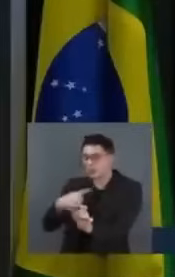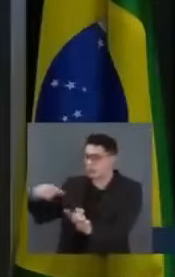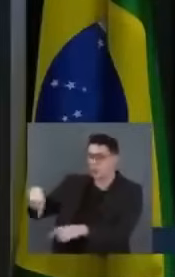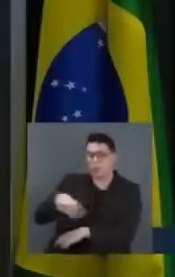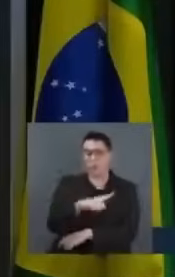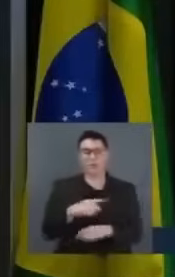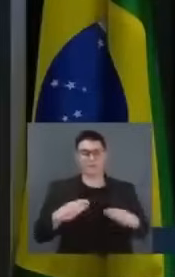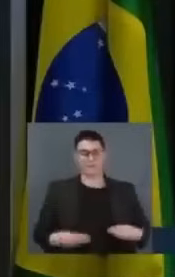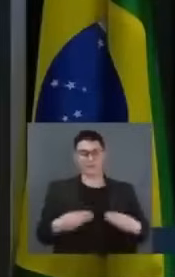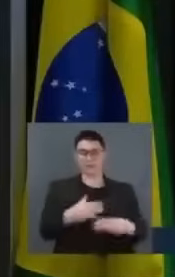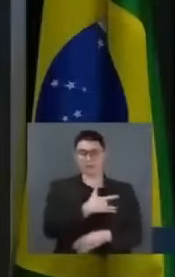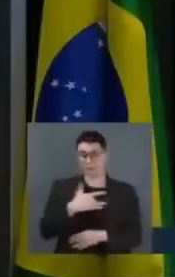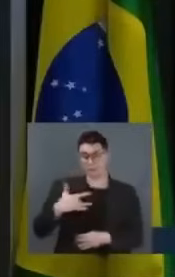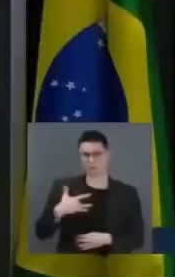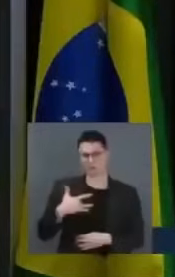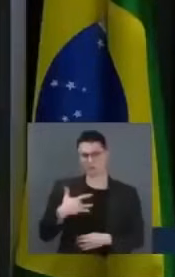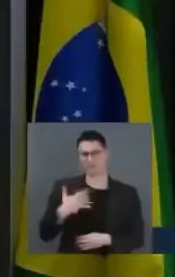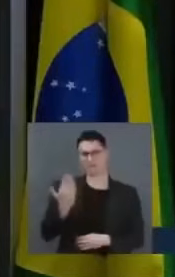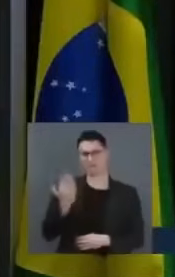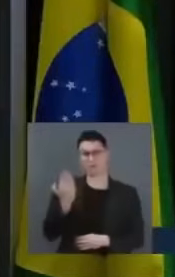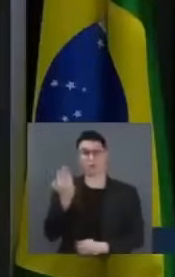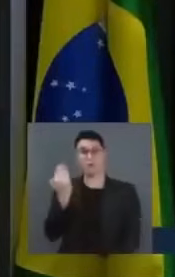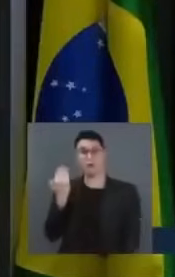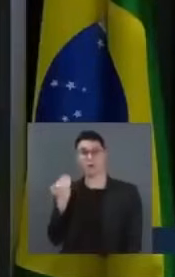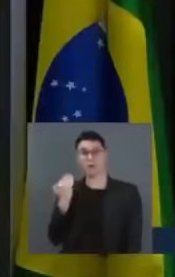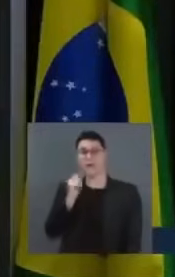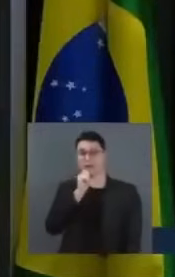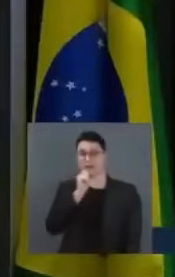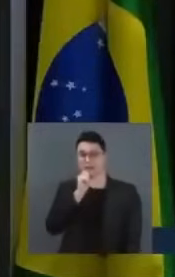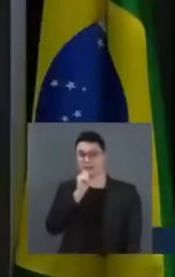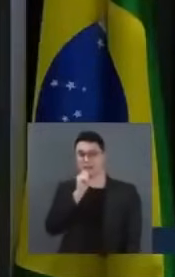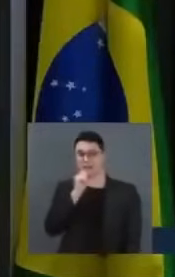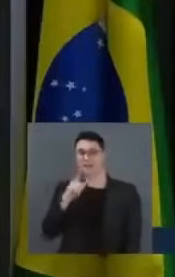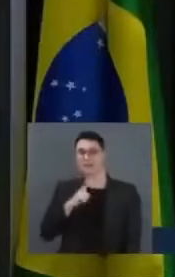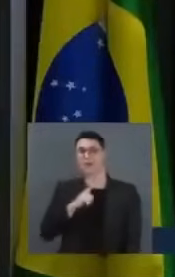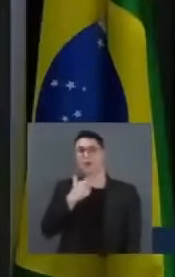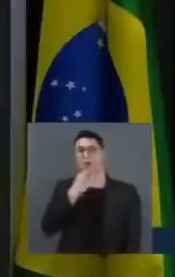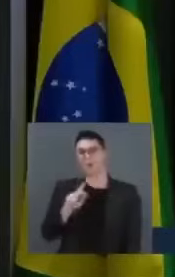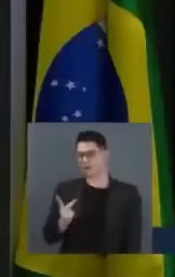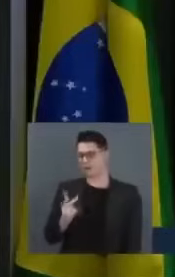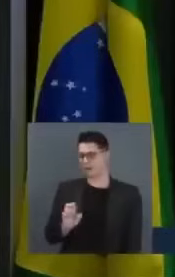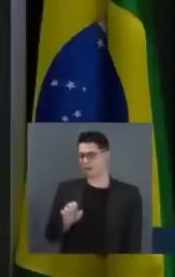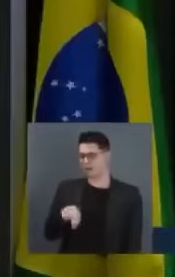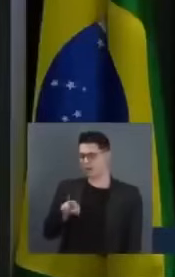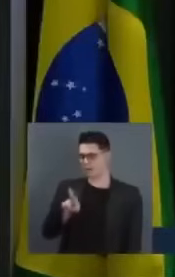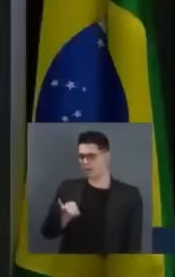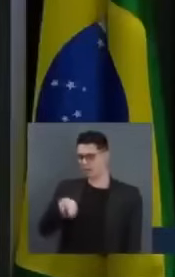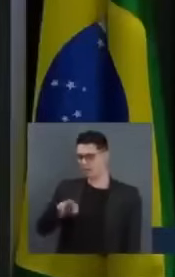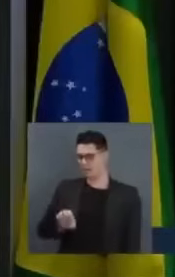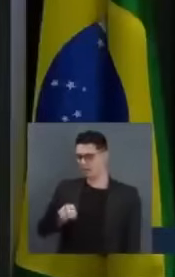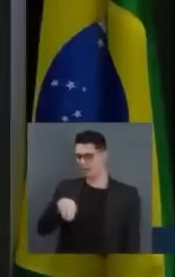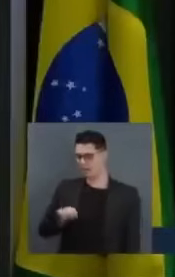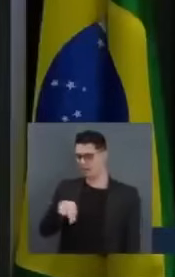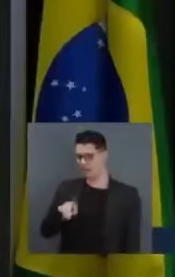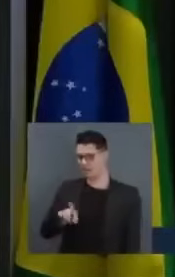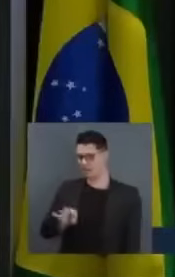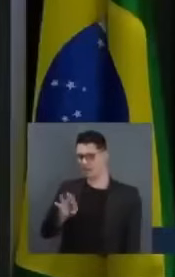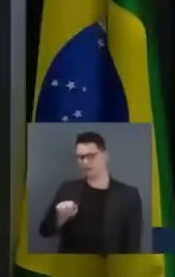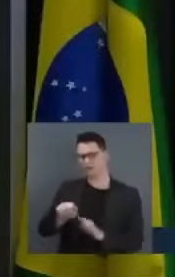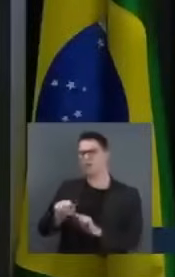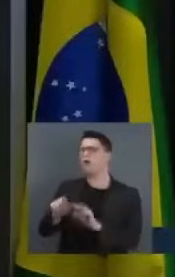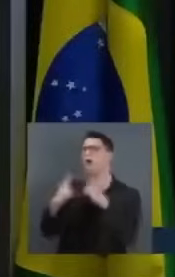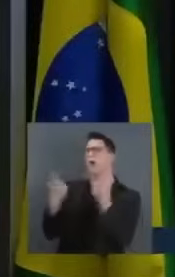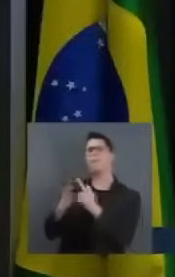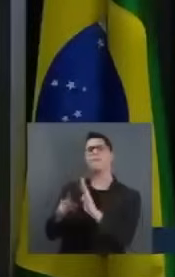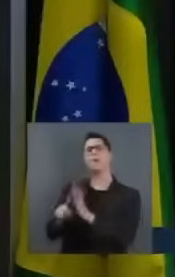da Saúde, ainda no governo, ainda no Ministério do Henrique Mandetta. Estivemos lá numa grande reunião perguntando